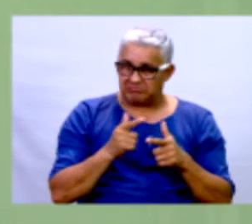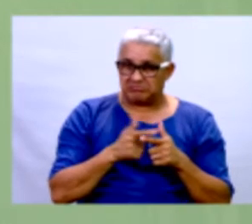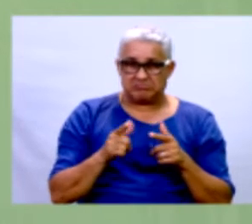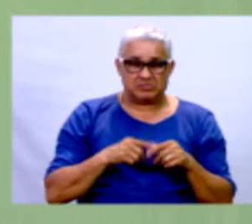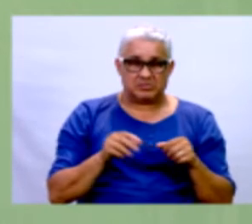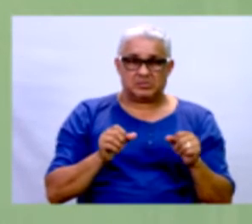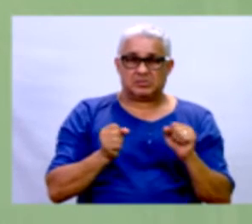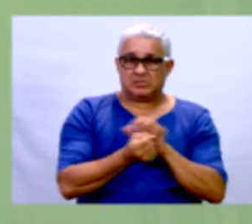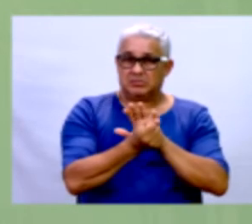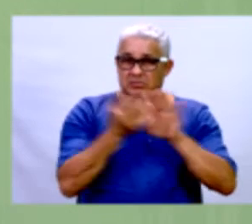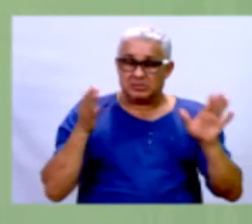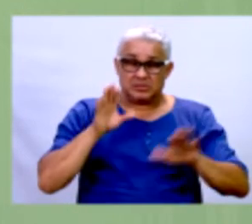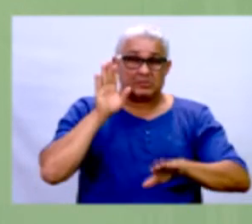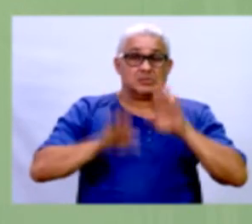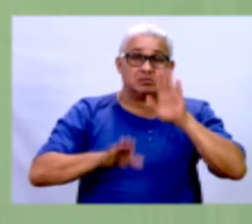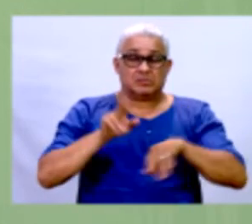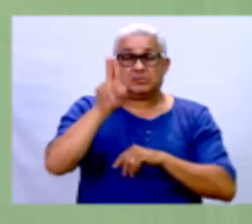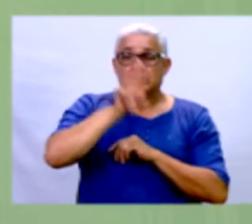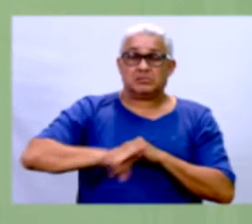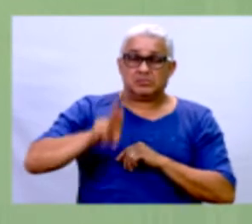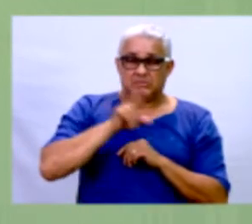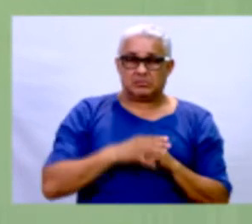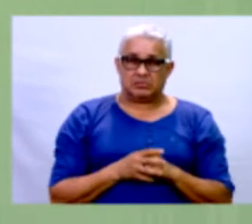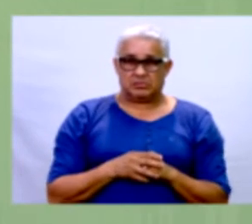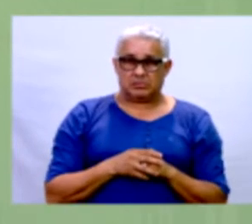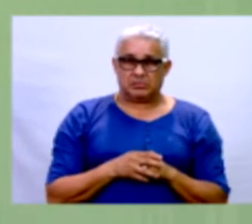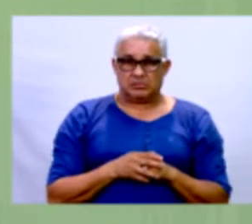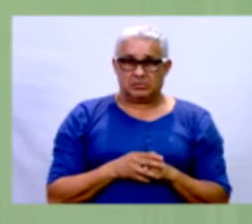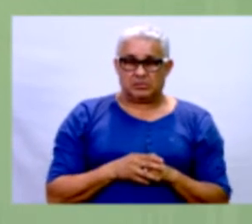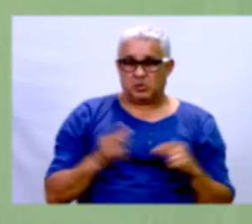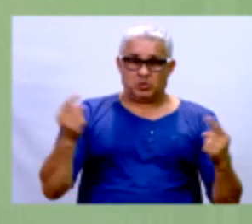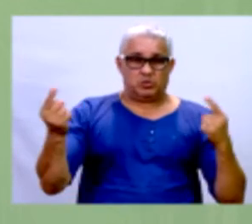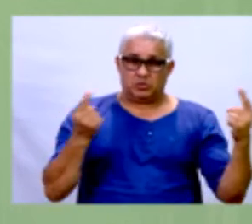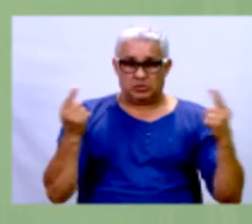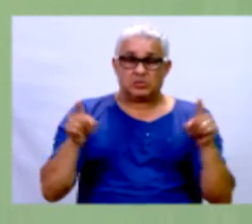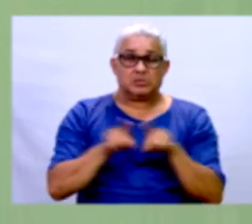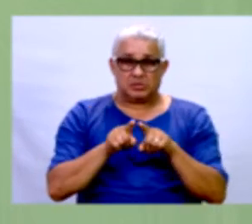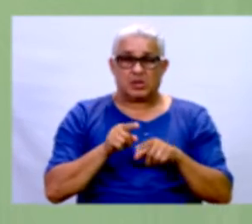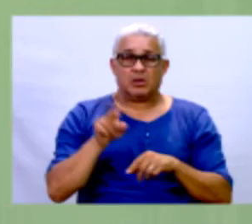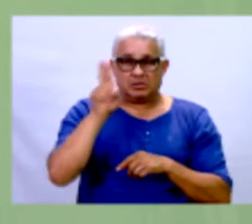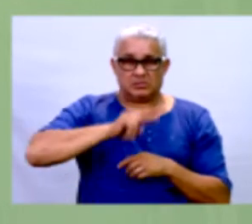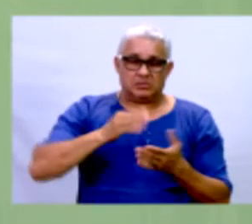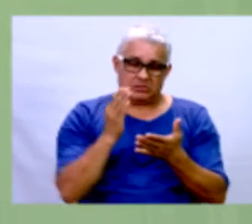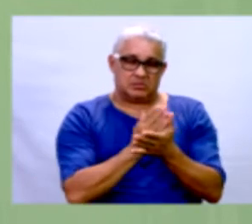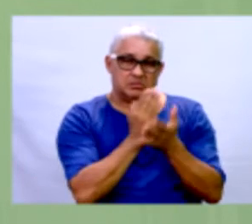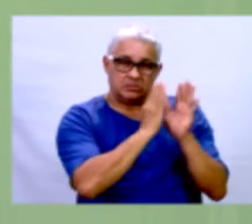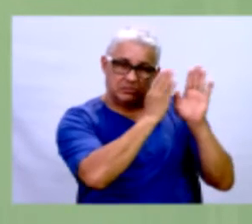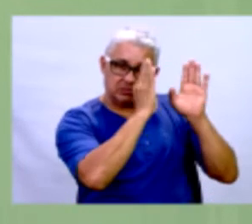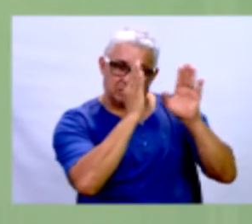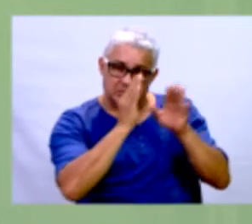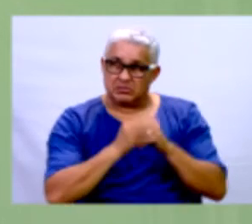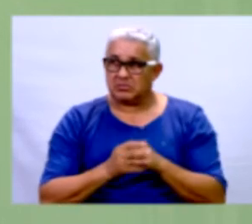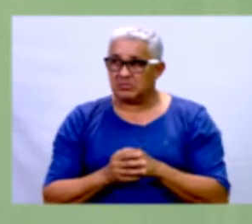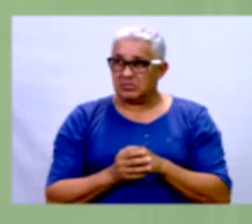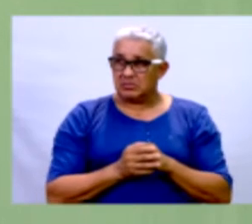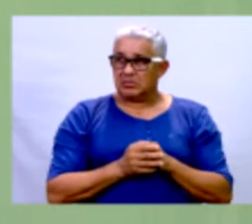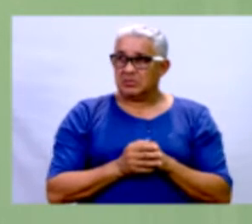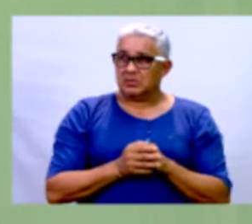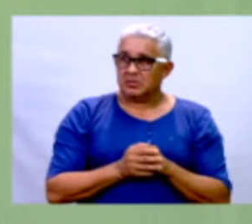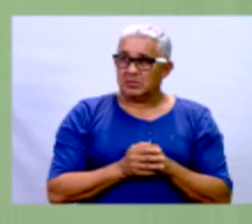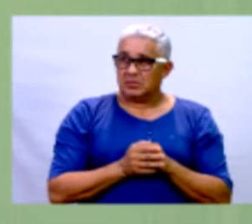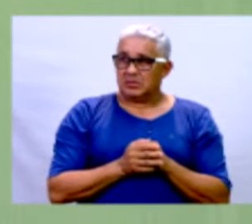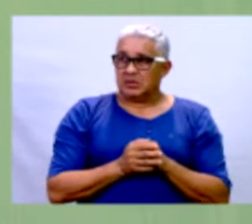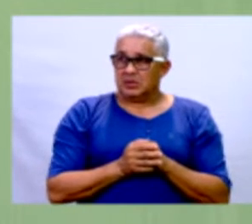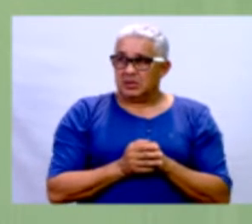de aplicação depende do seu uso, né? Então, o uso da biblioteca de JavaScript, a jQuery, que nós vamos ver ainda